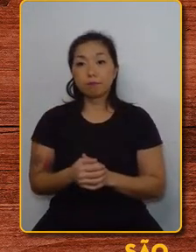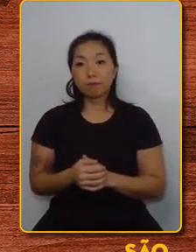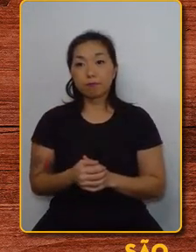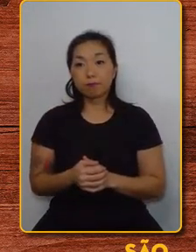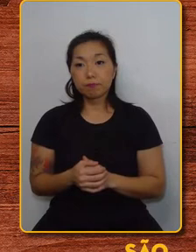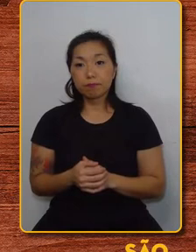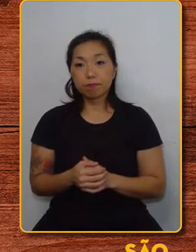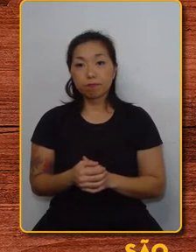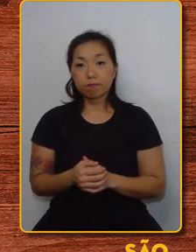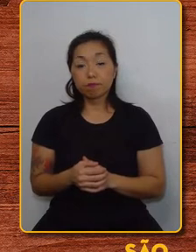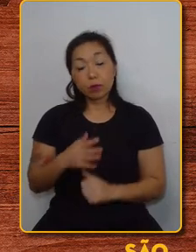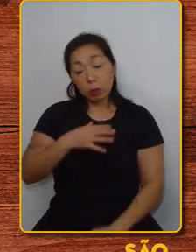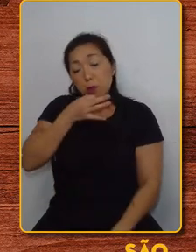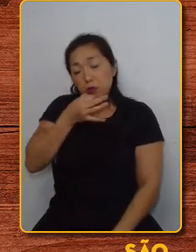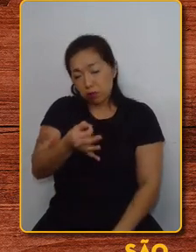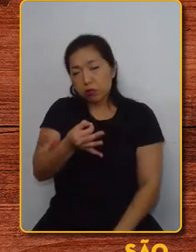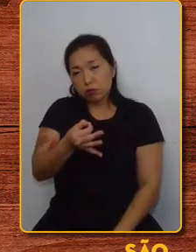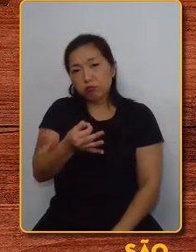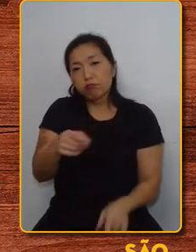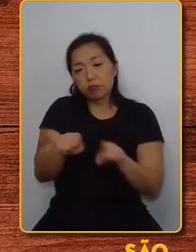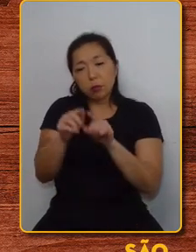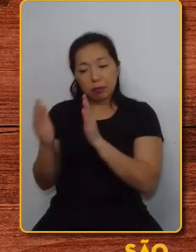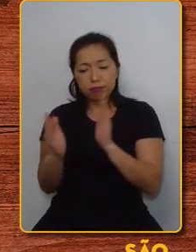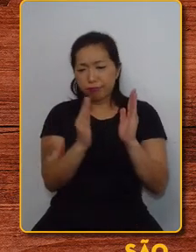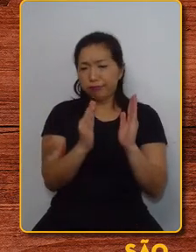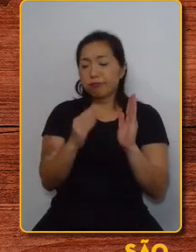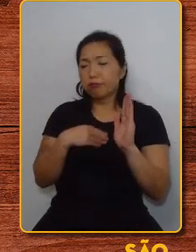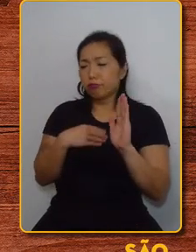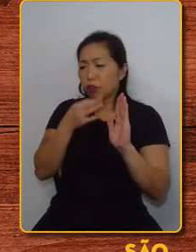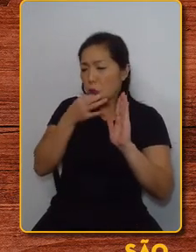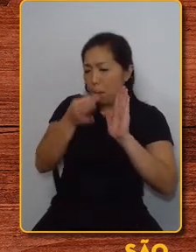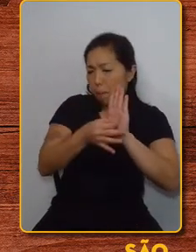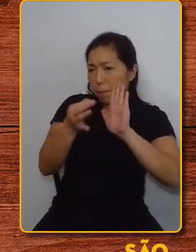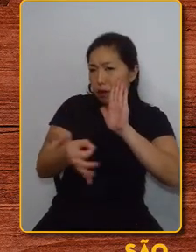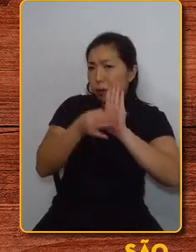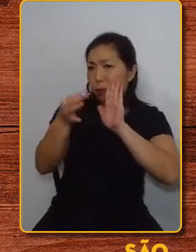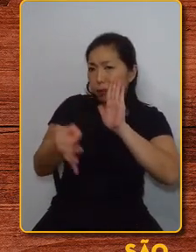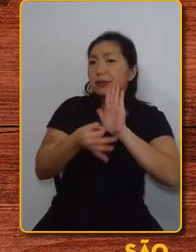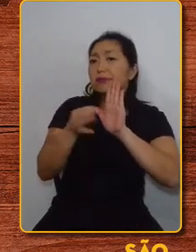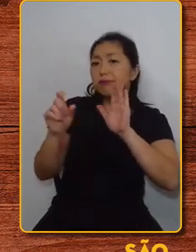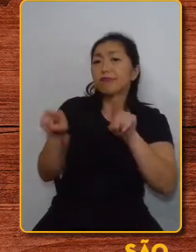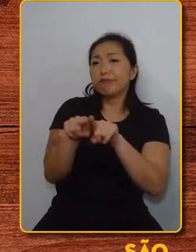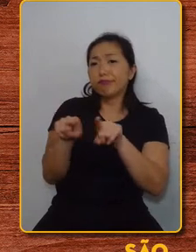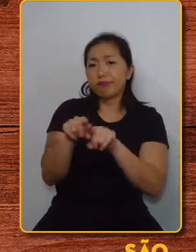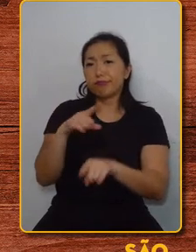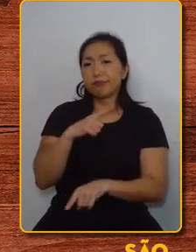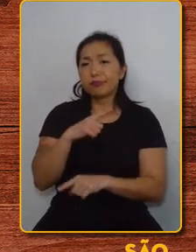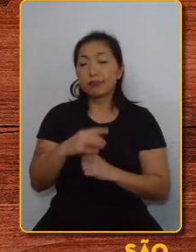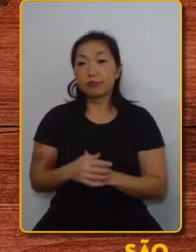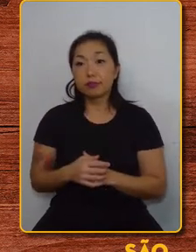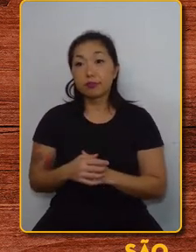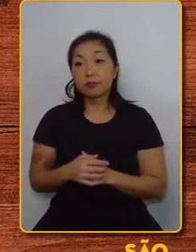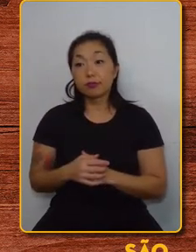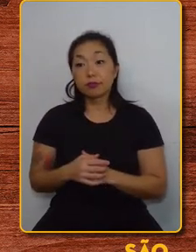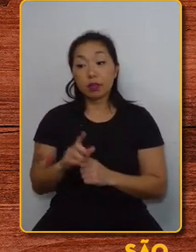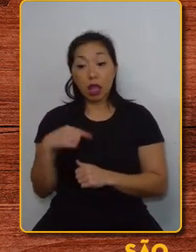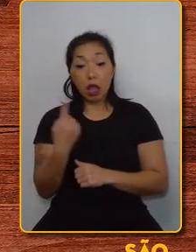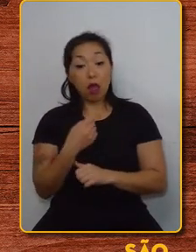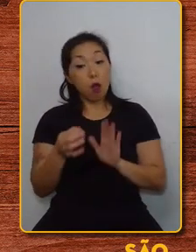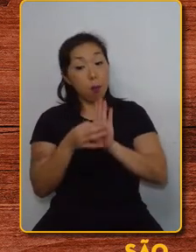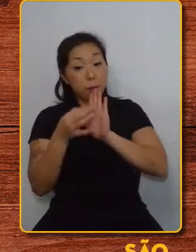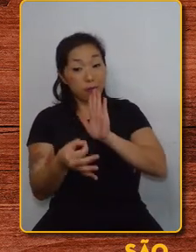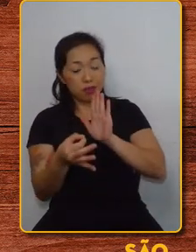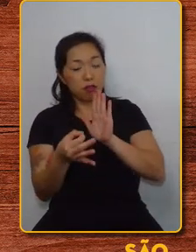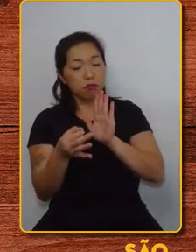E eu acho que eu também tenho lado, né? E é sobre esse lado que eu gostaria de falar hoje, que eu acho que é um lado que nós partilhamos assim.